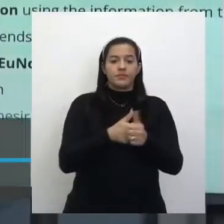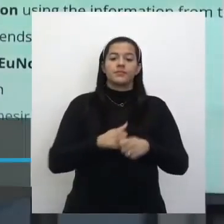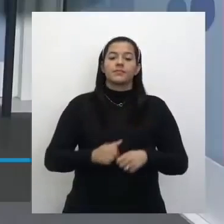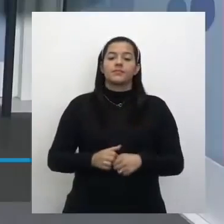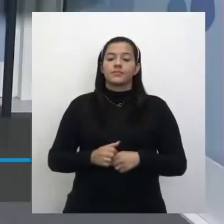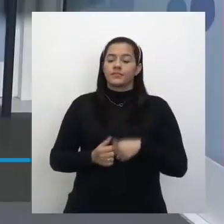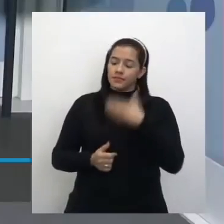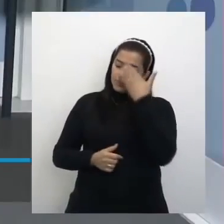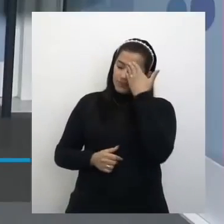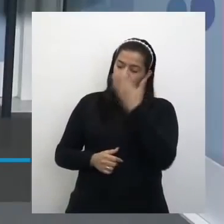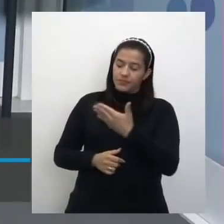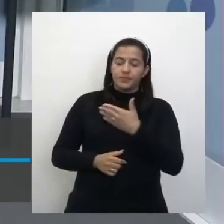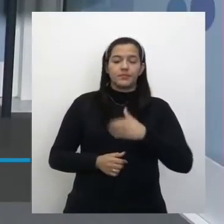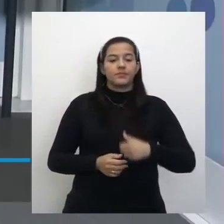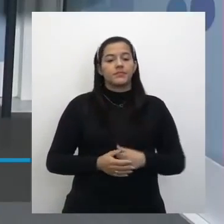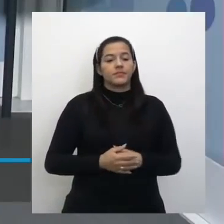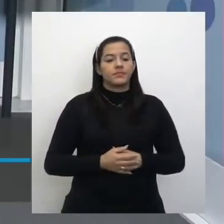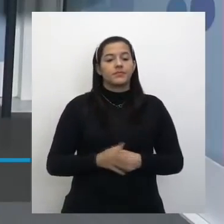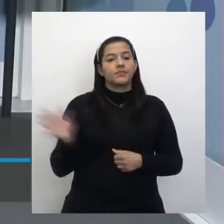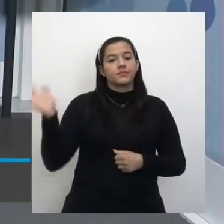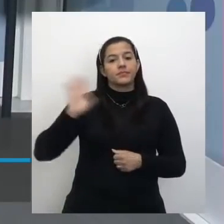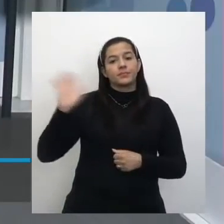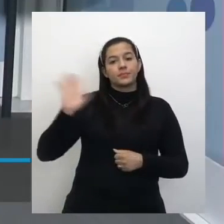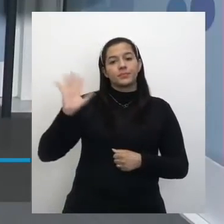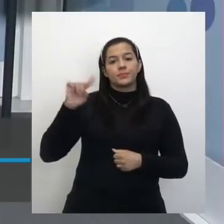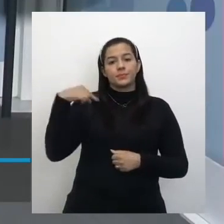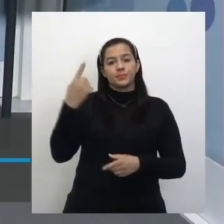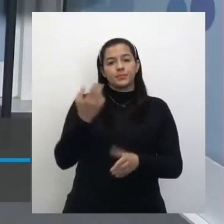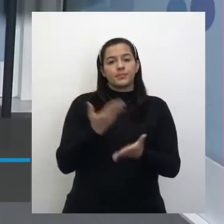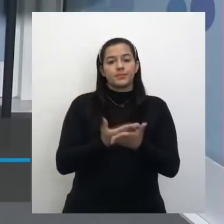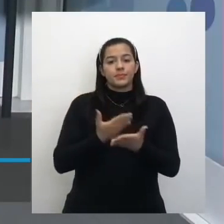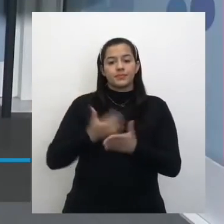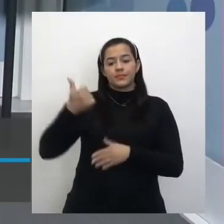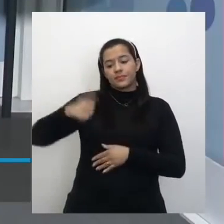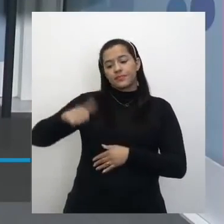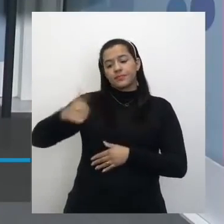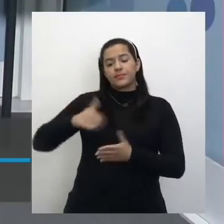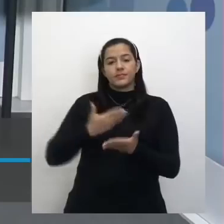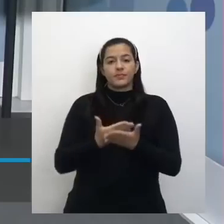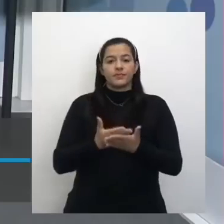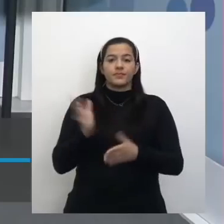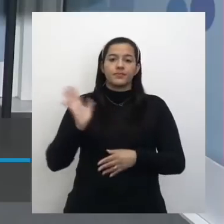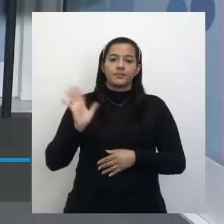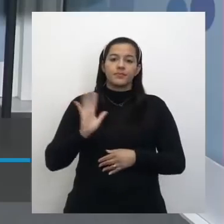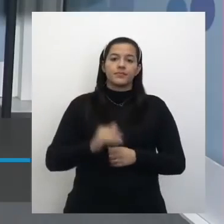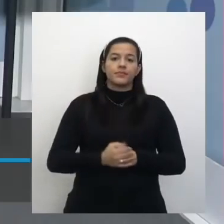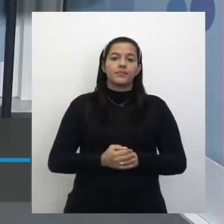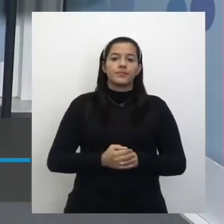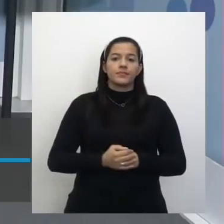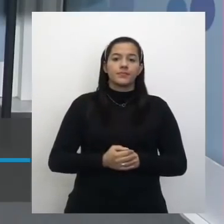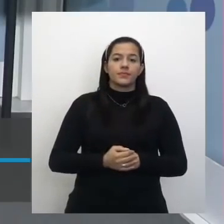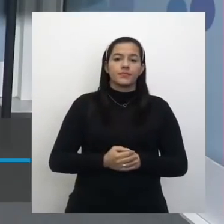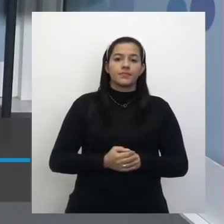tem que o João thank you for hearing me abordar esse assunto não esquece de olhar lá se vai